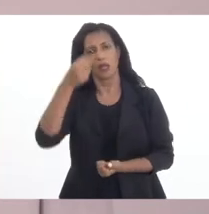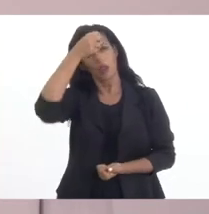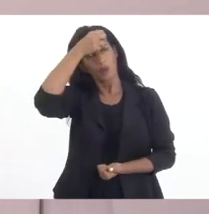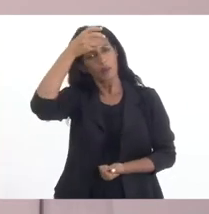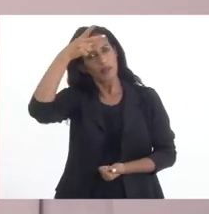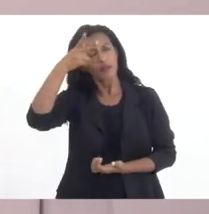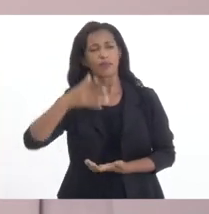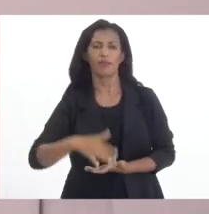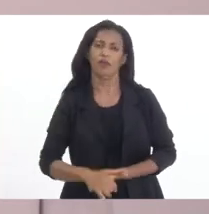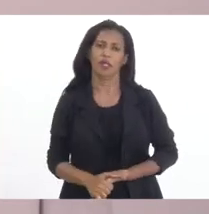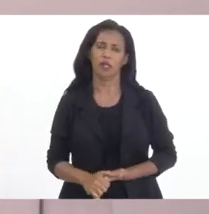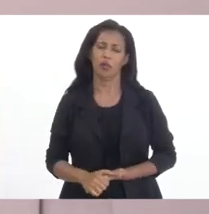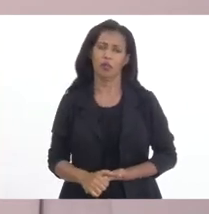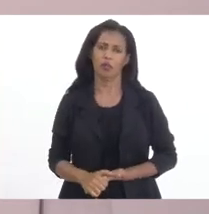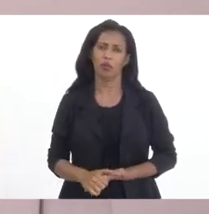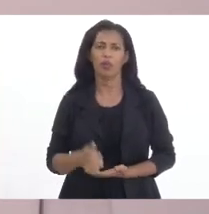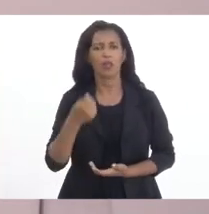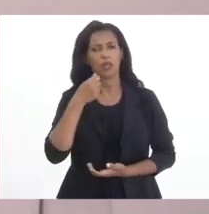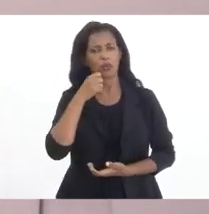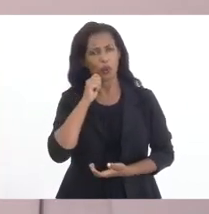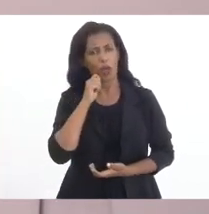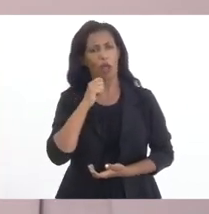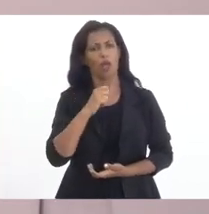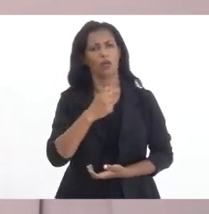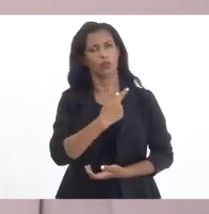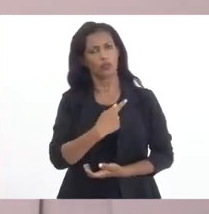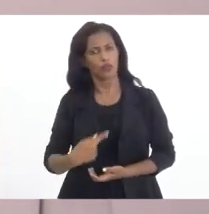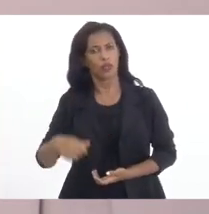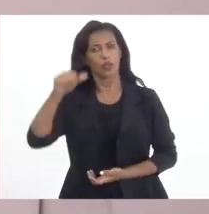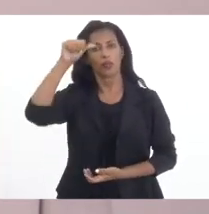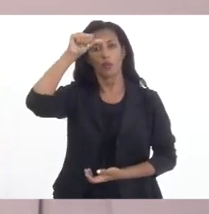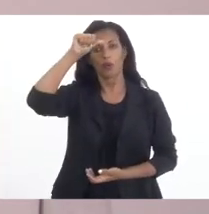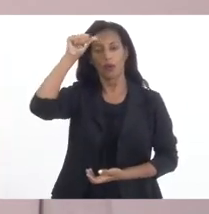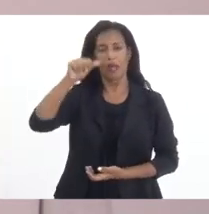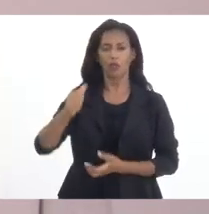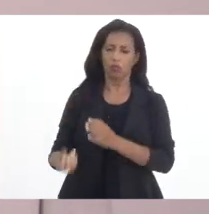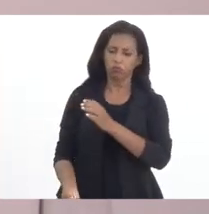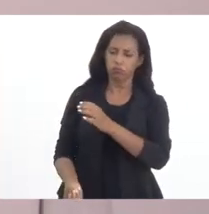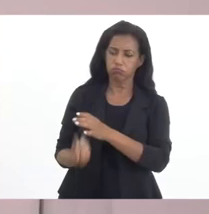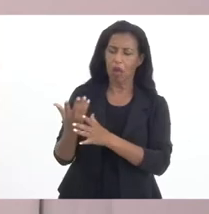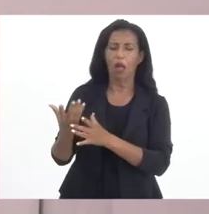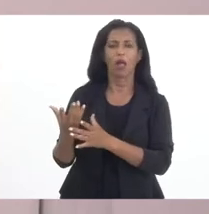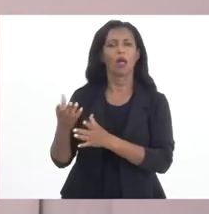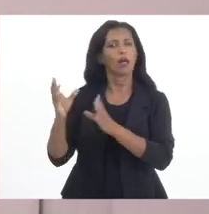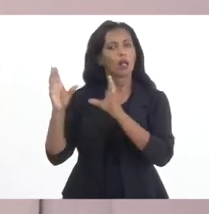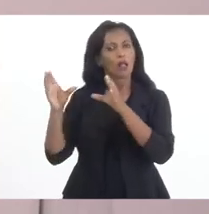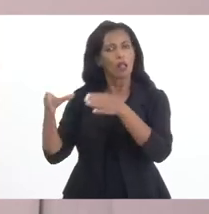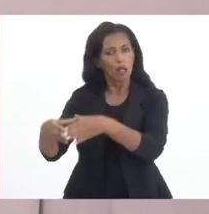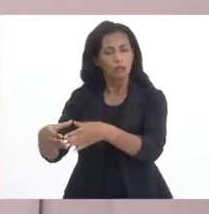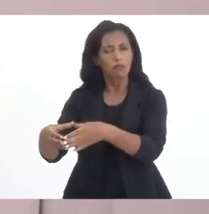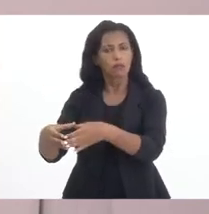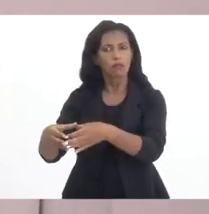prefeito Eduardo, o governador Cláudio Castro e tal, a implantar no Estado inteiro